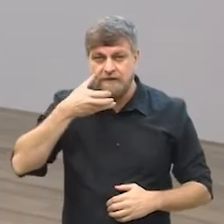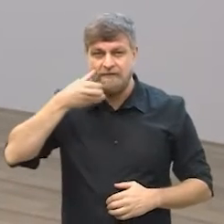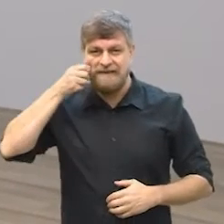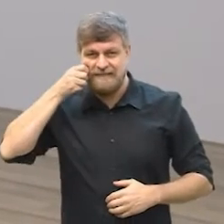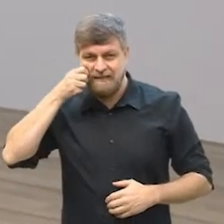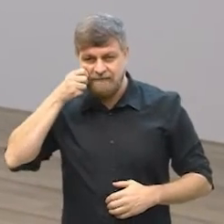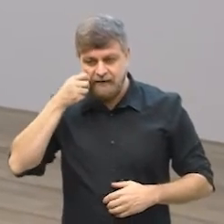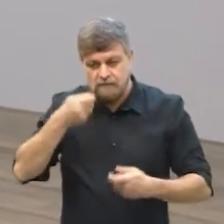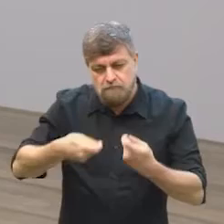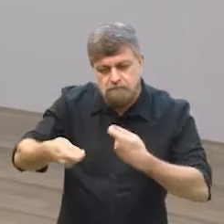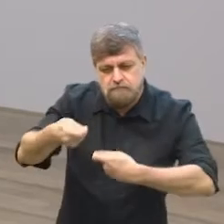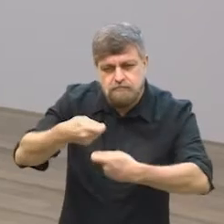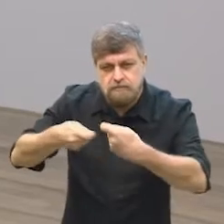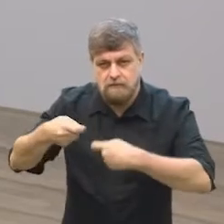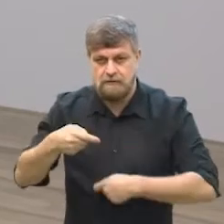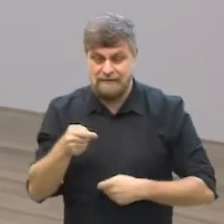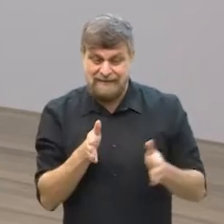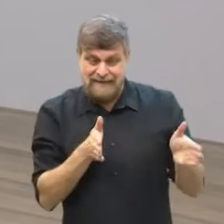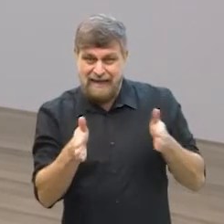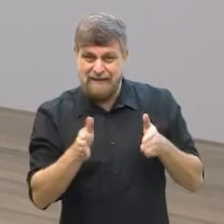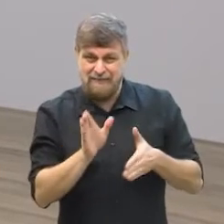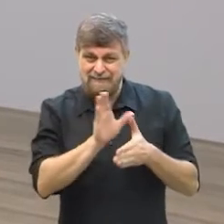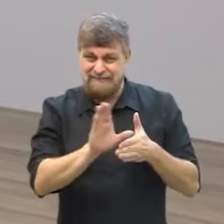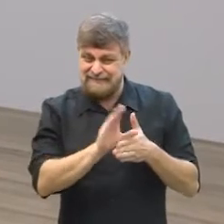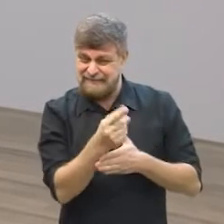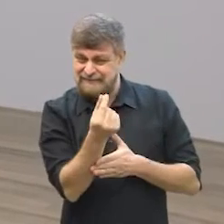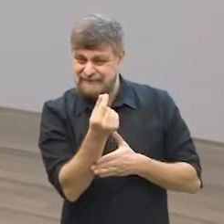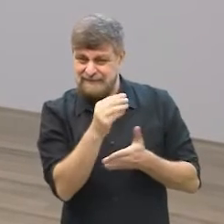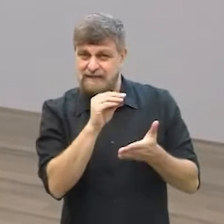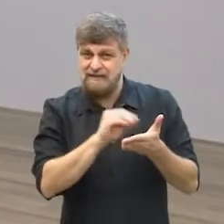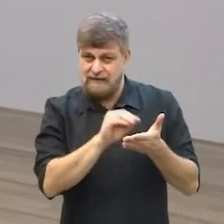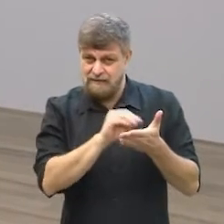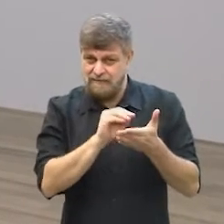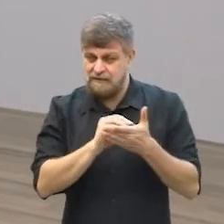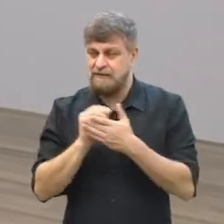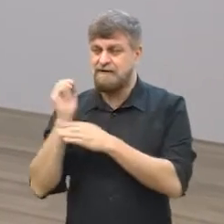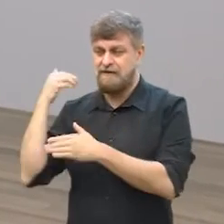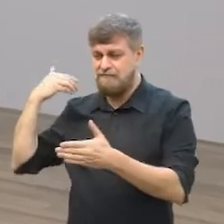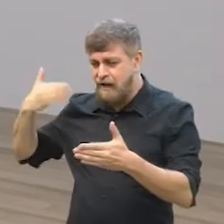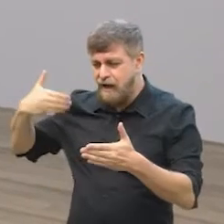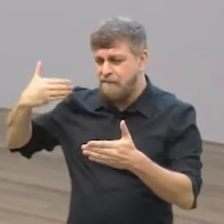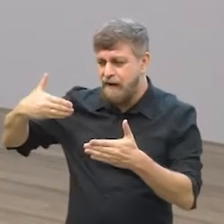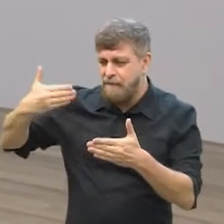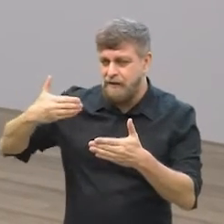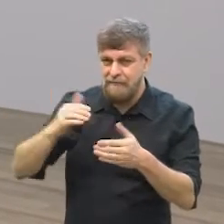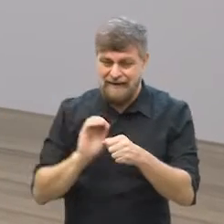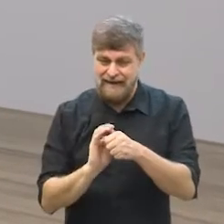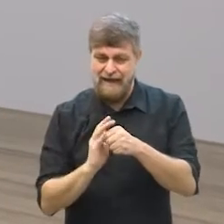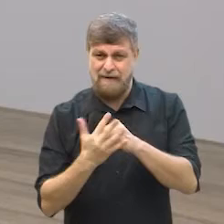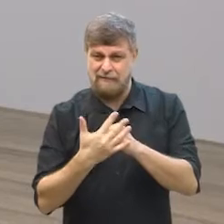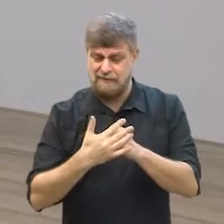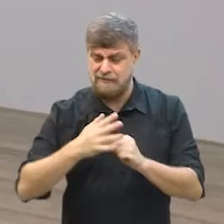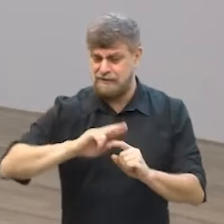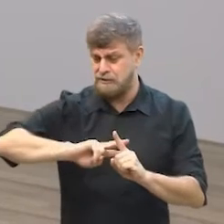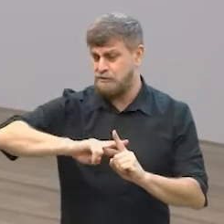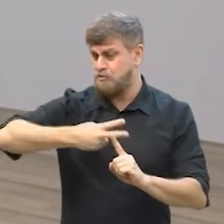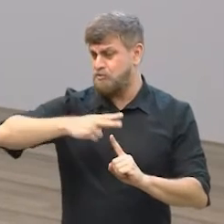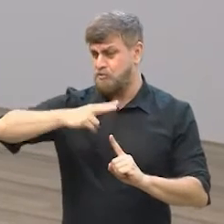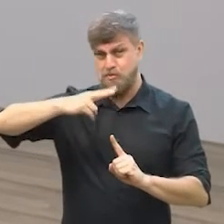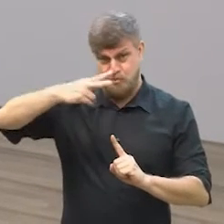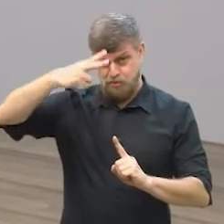financeira nessa crise. É uma crise que já vem há algum tempo e a pandemia talvez tenha